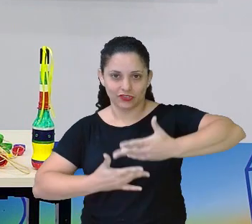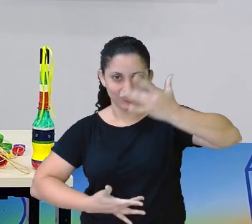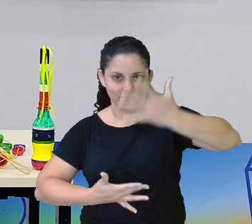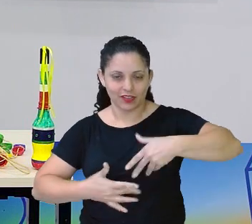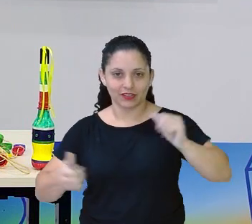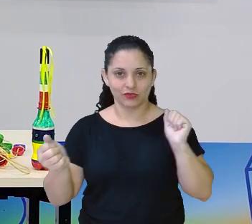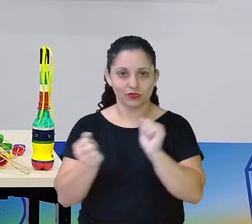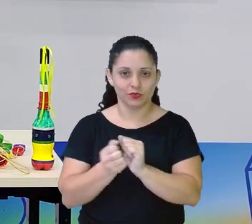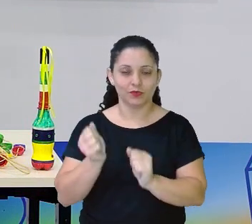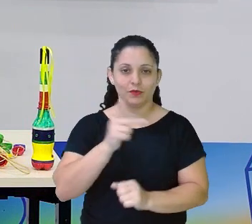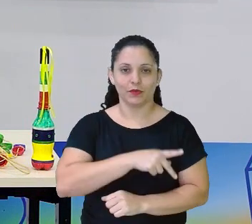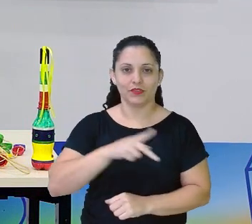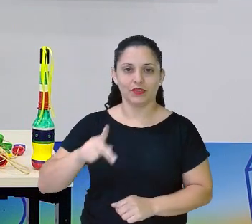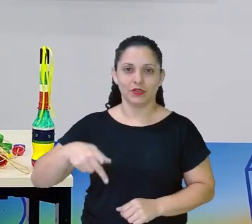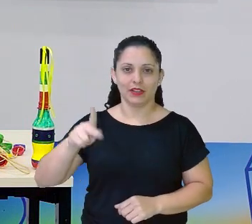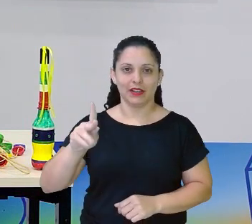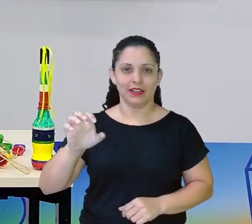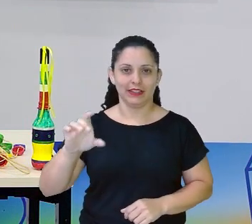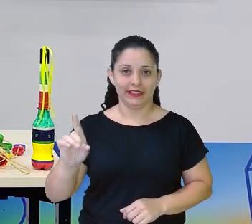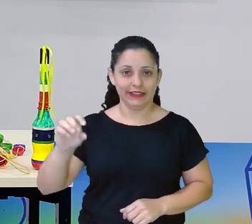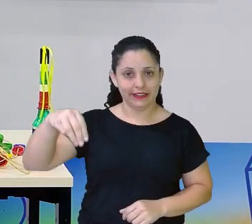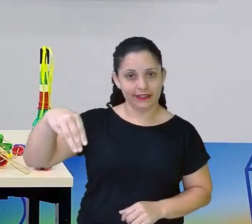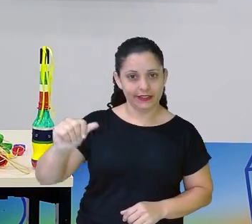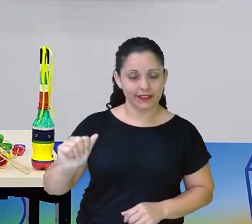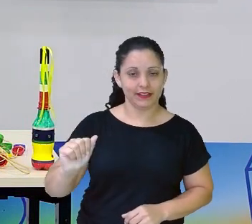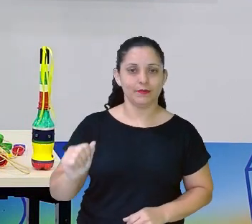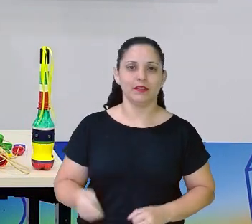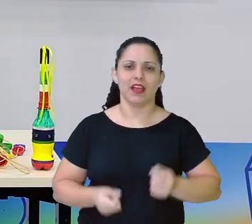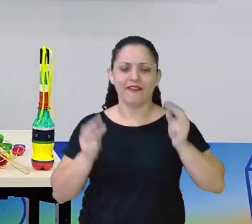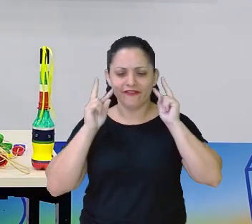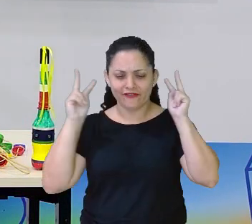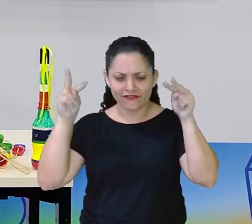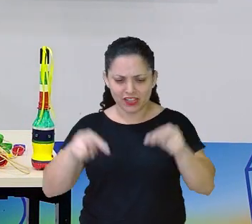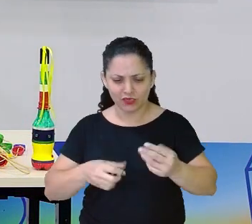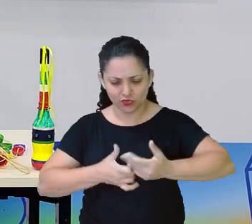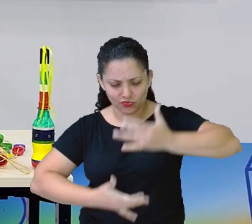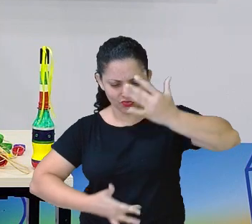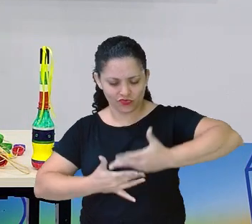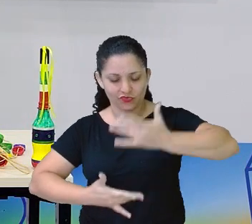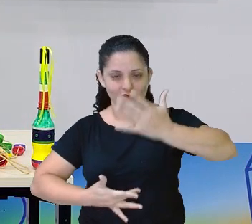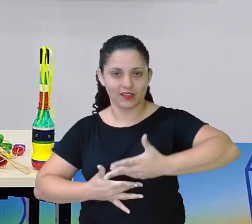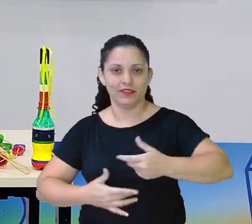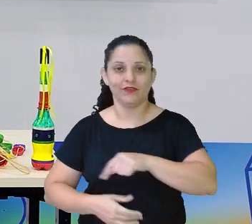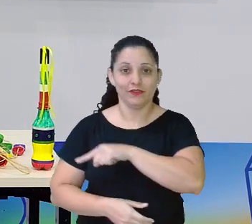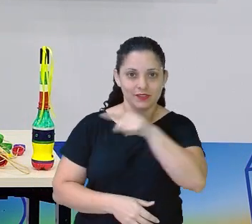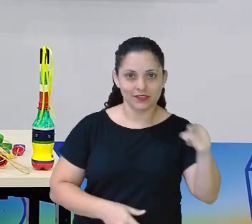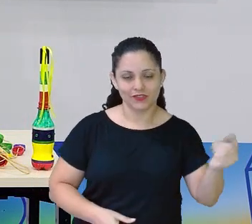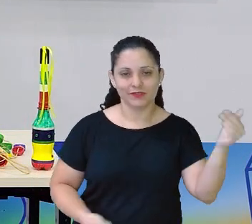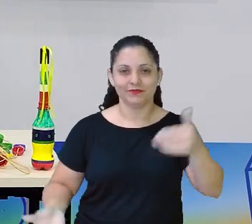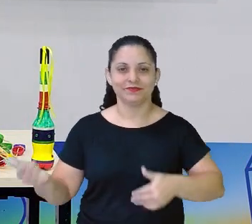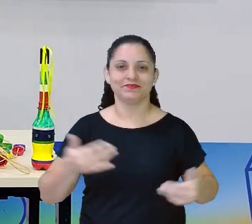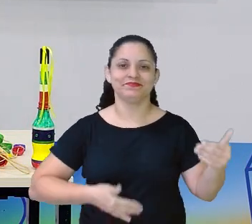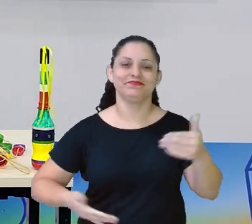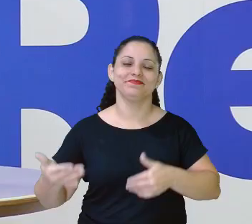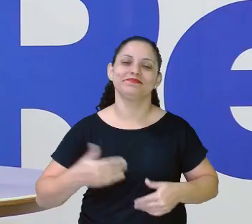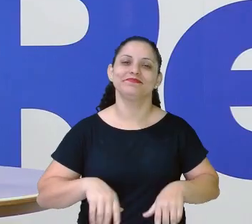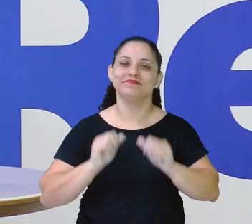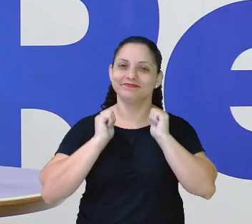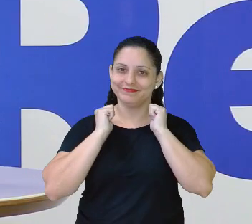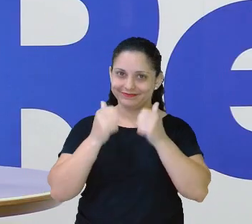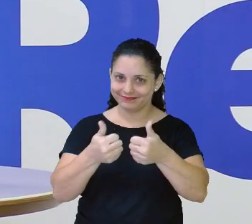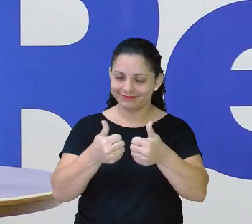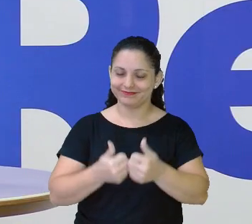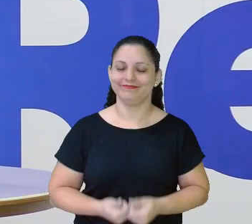tá a professora Kedma ali acompanhando tudo que vocês estão falando nessa aula de hoje. Tudo certinho por aí, professora? Tudo certinho.